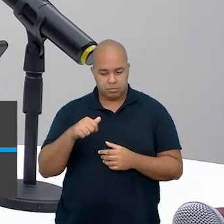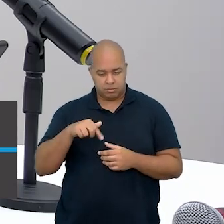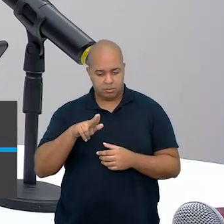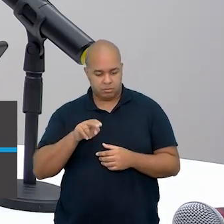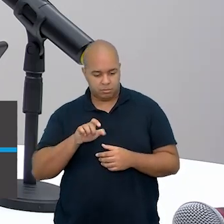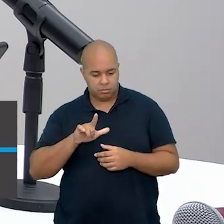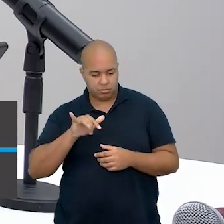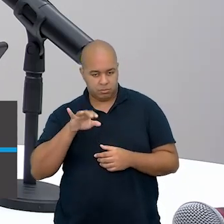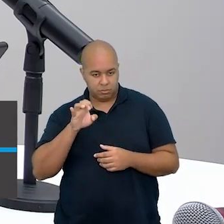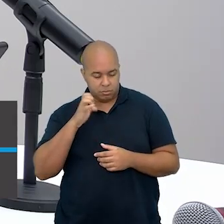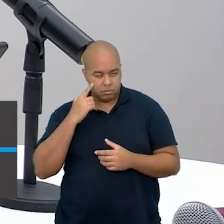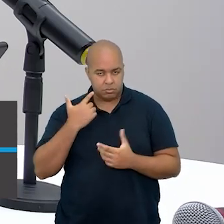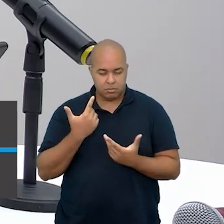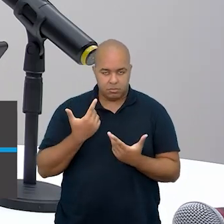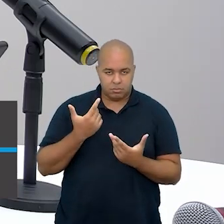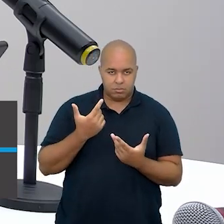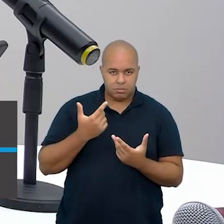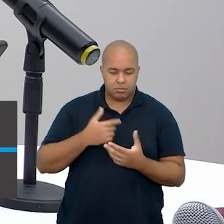né?